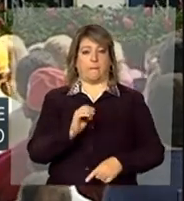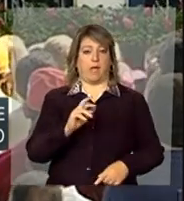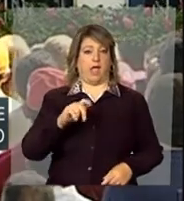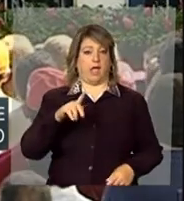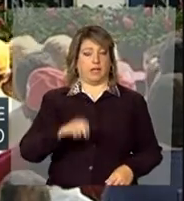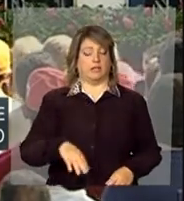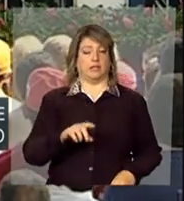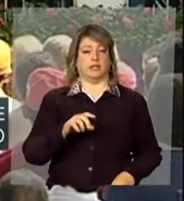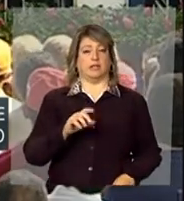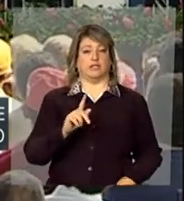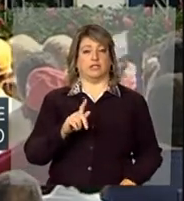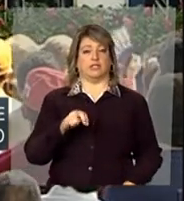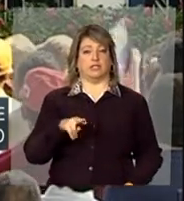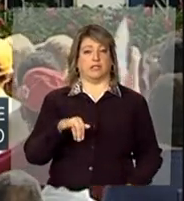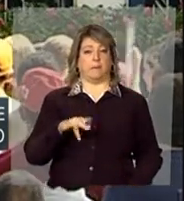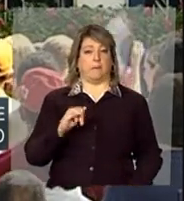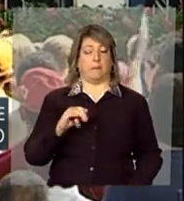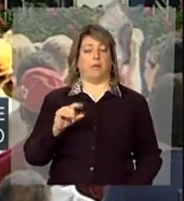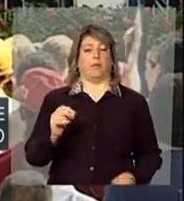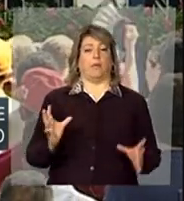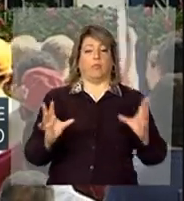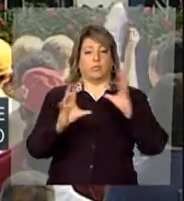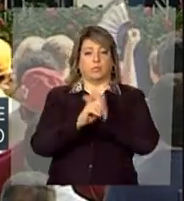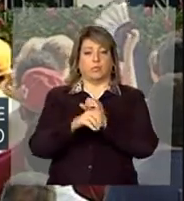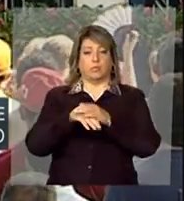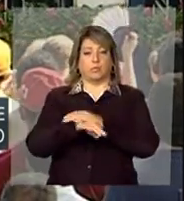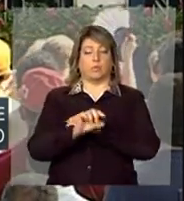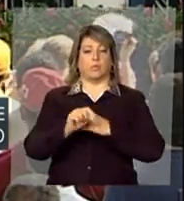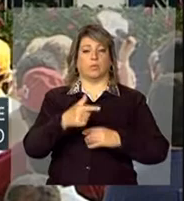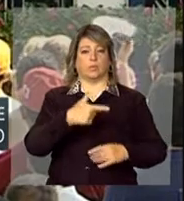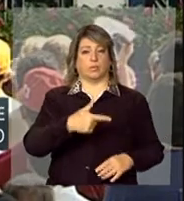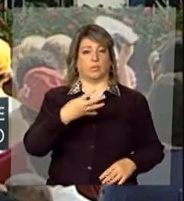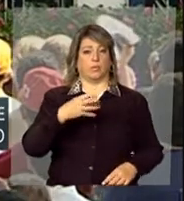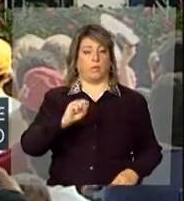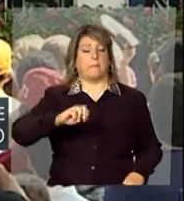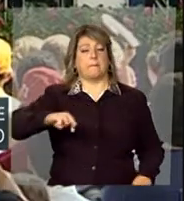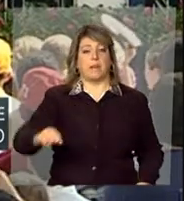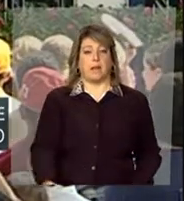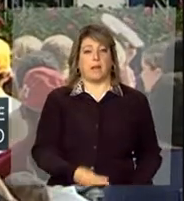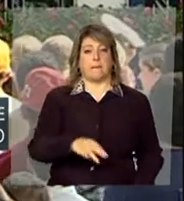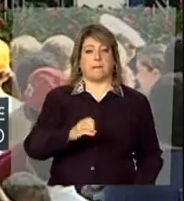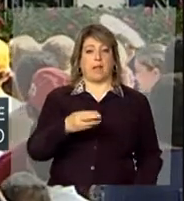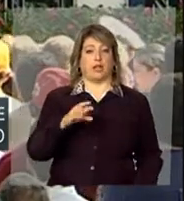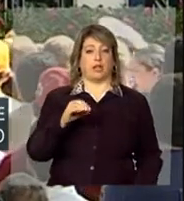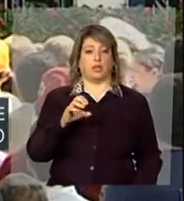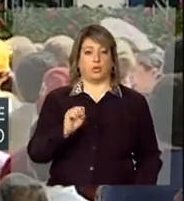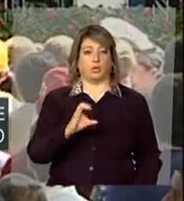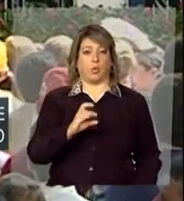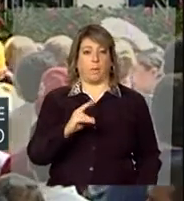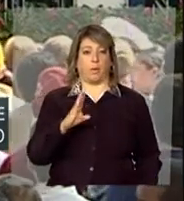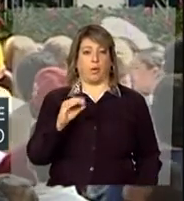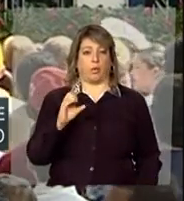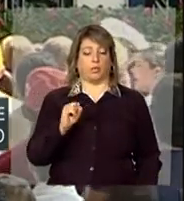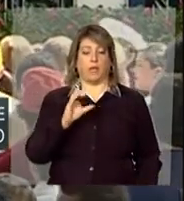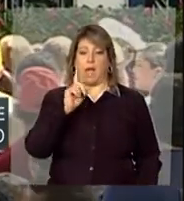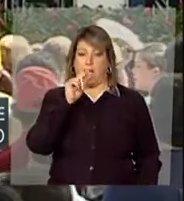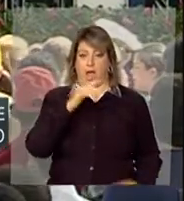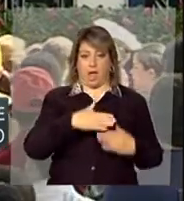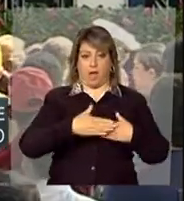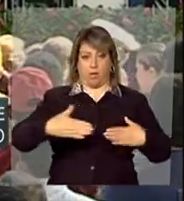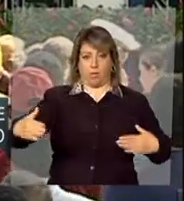Genipapo, com volume de armazenamento de 248 milhões de metros cúbicos de água. O